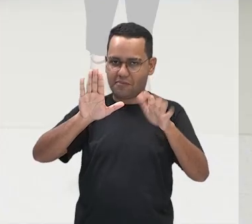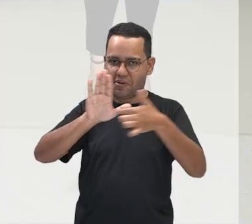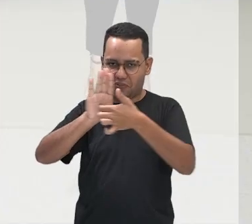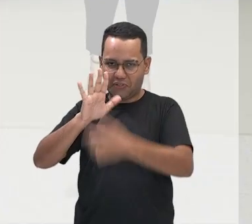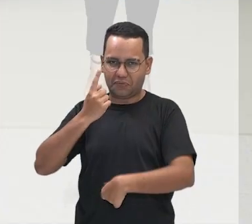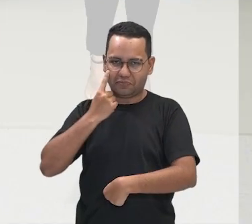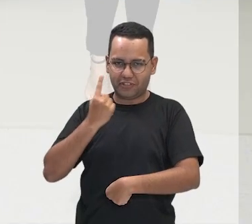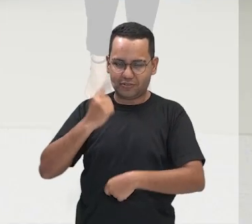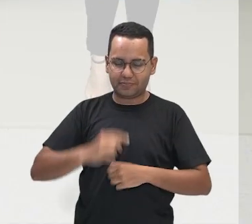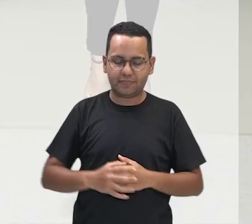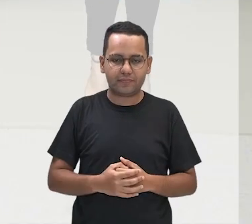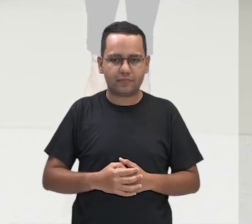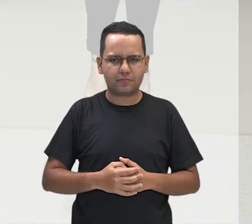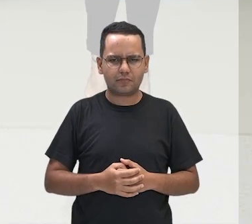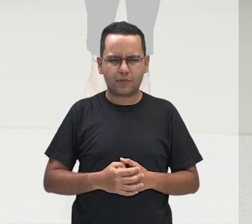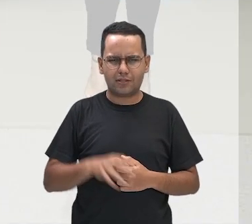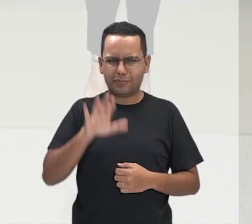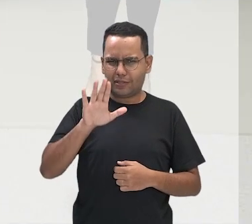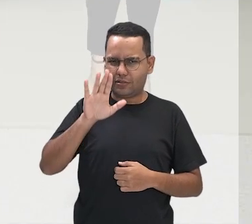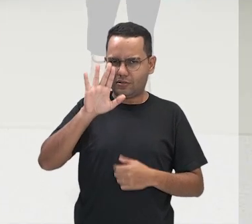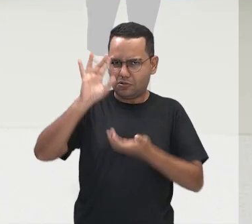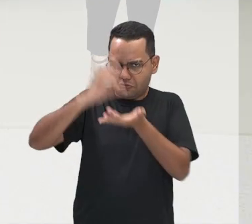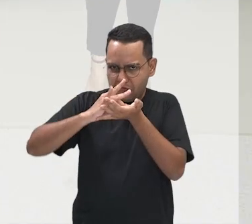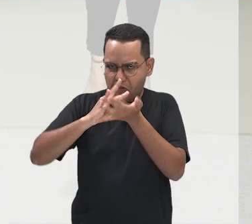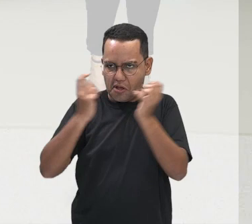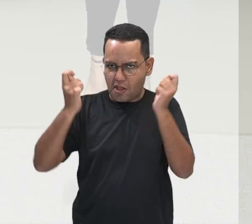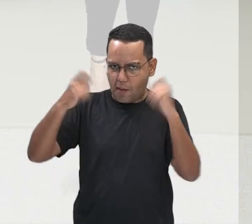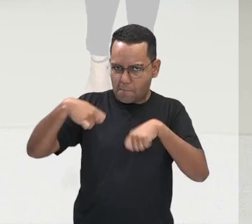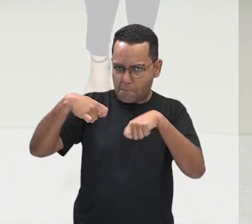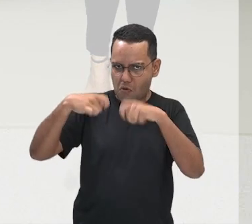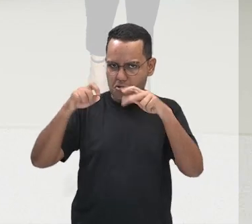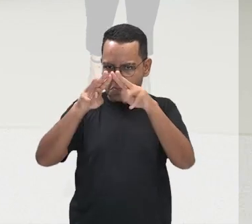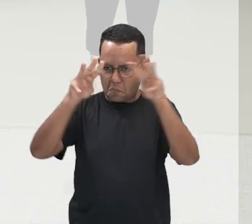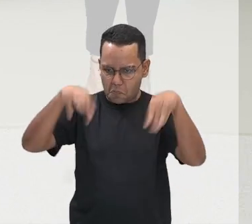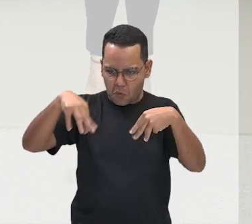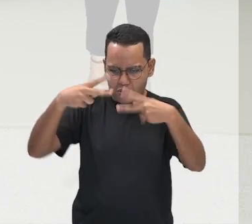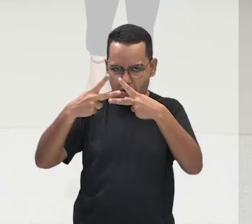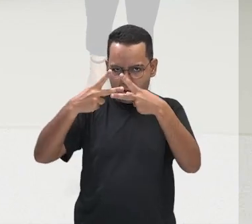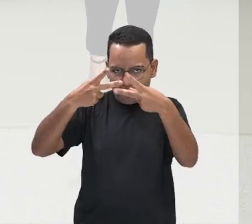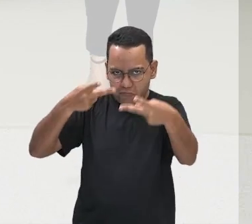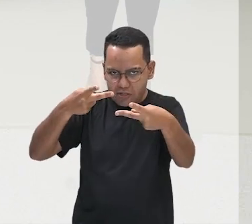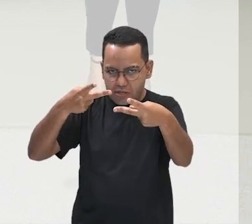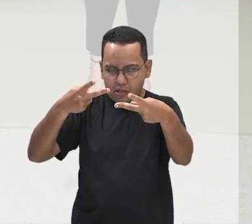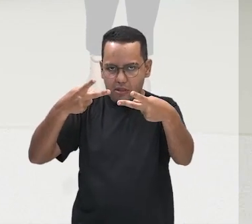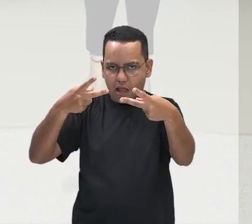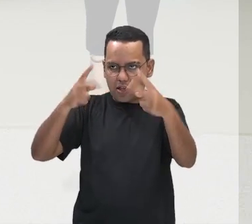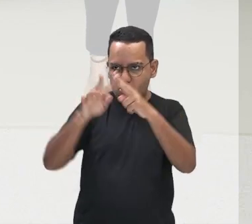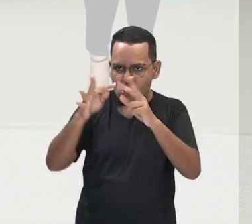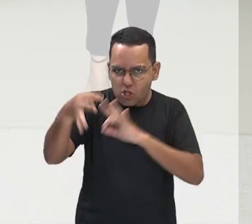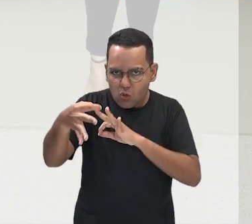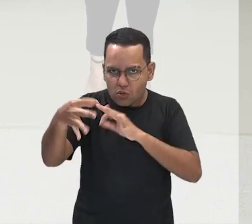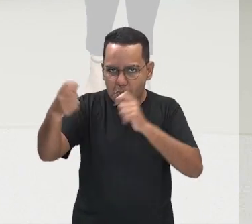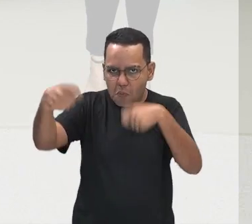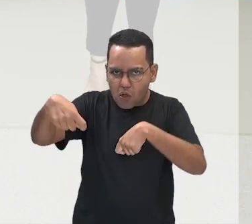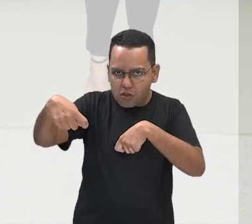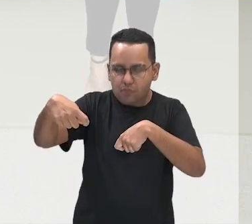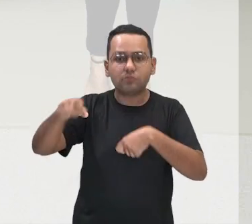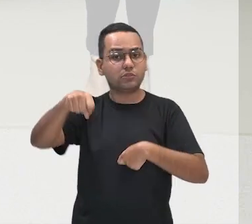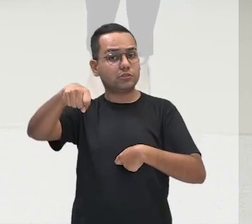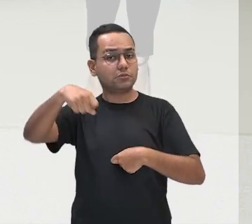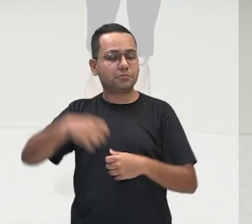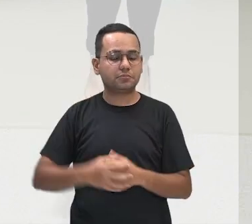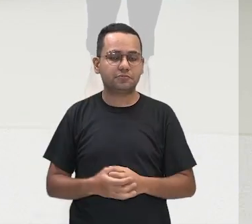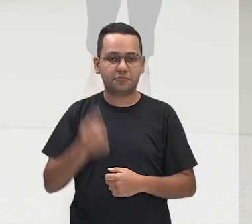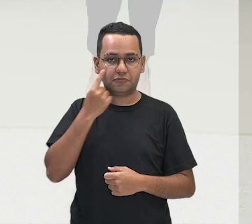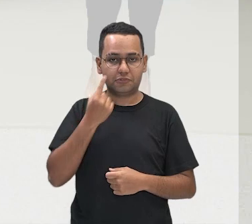Vocês devem estar falando, sério, professora, que a gente consegue visitar um museu sem sair do lugar? A gente vai fazer umas